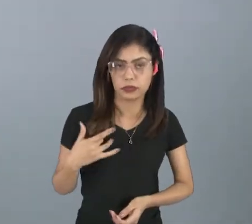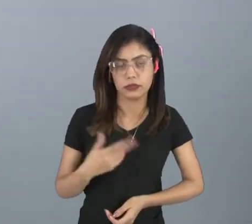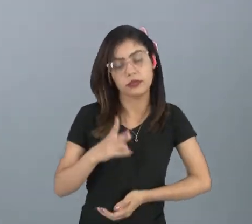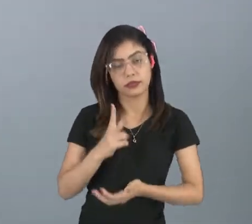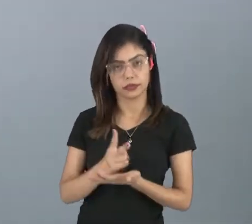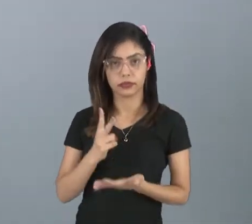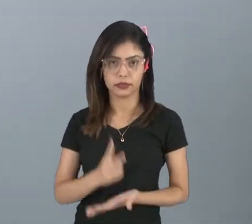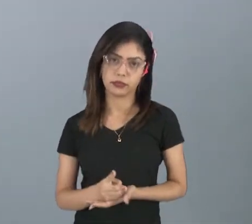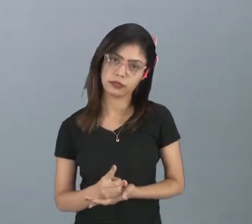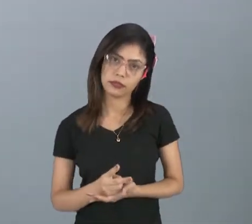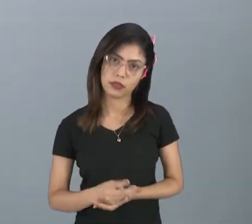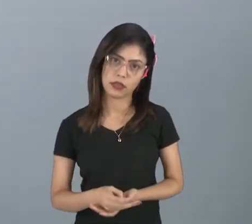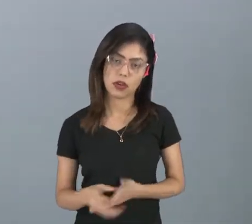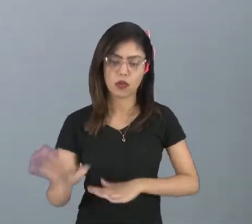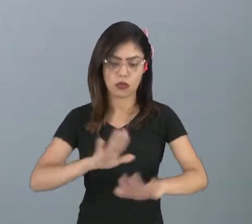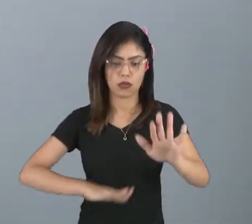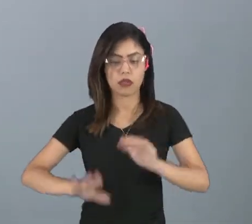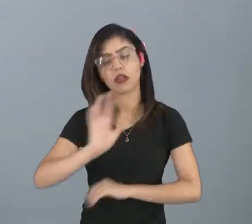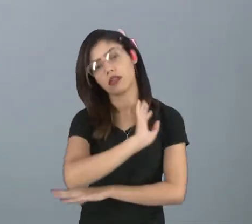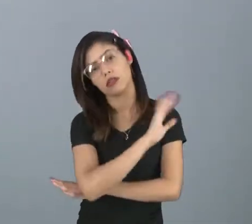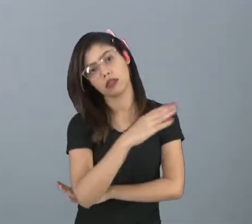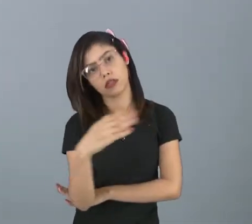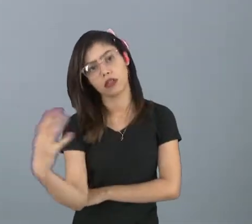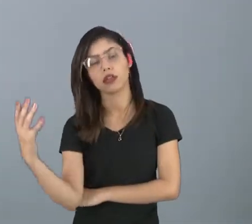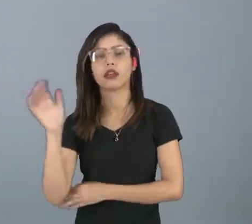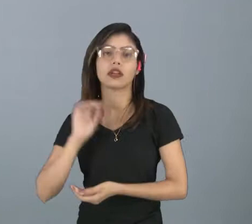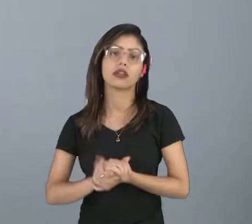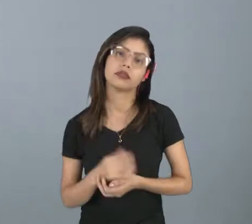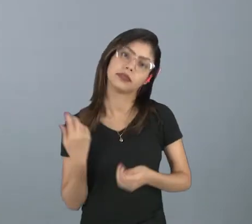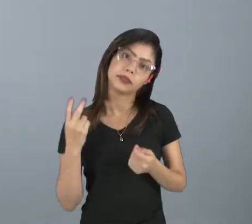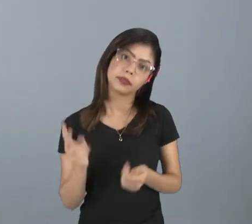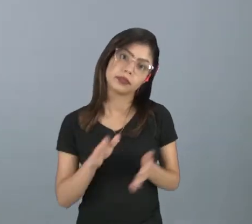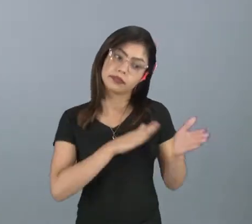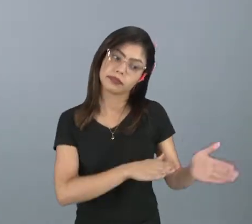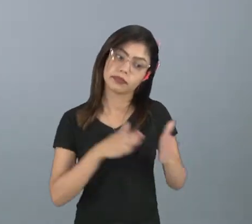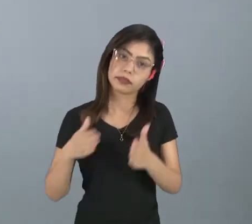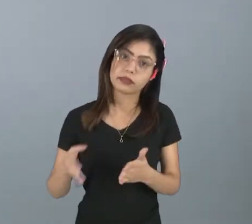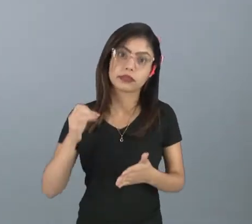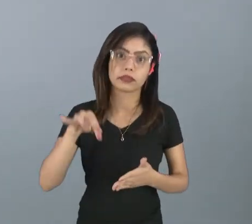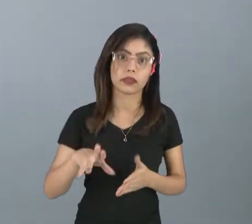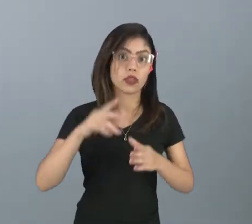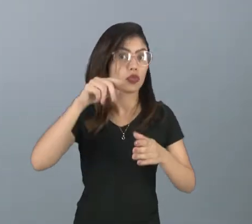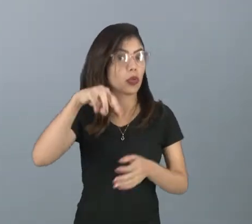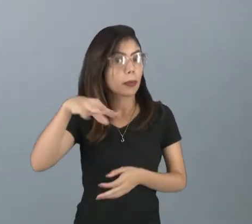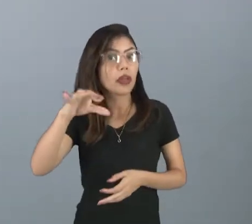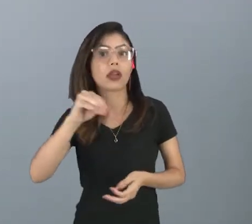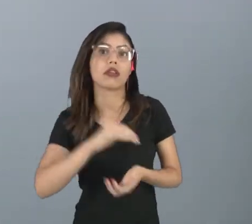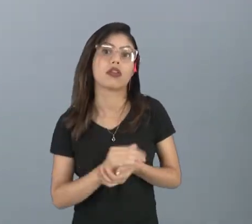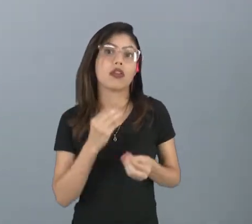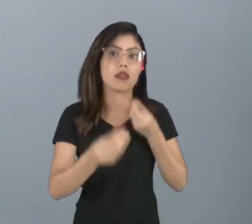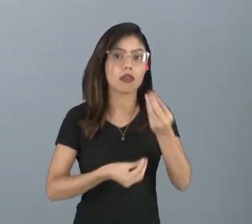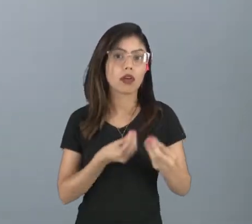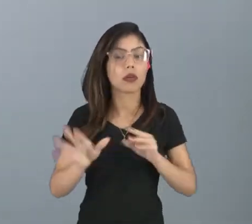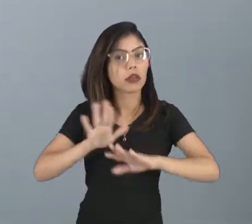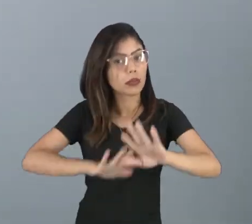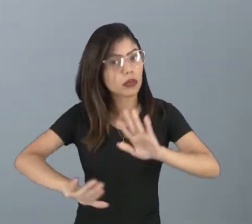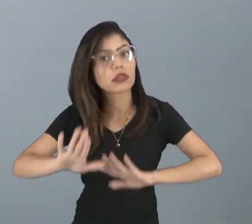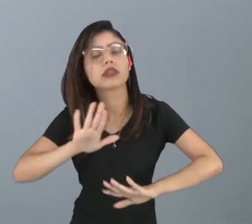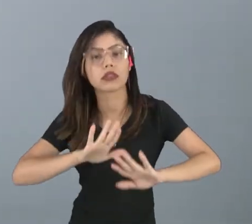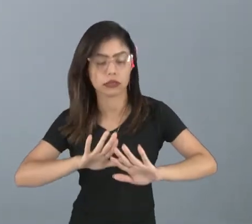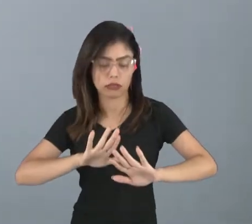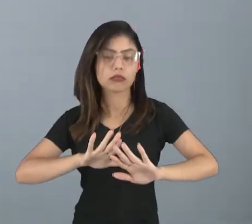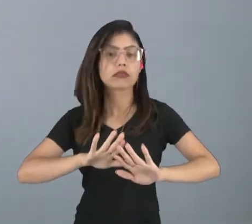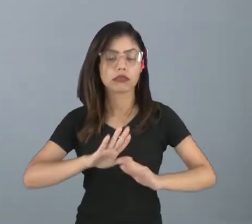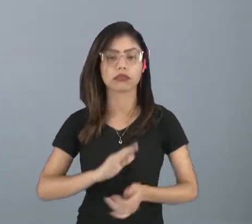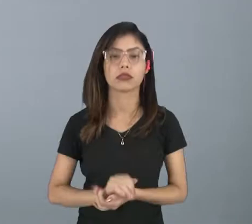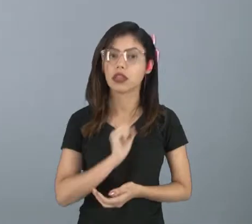mesmo tempo vou estar preservando o meio ambiente. A gente tem que lembrar que somos partes integrantes do meio. E como partes integrantes a gente deve